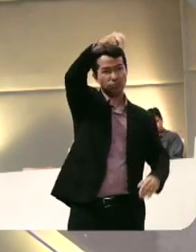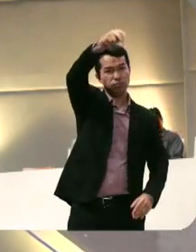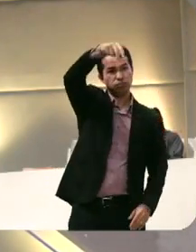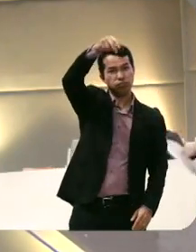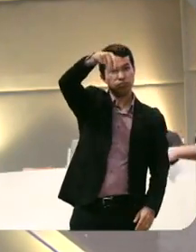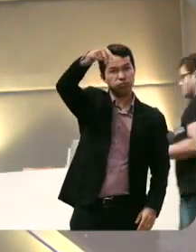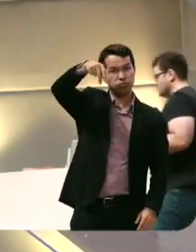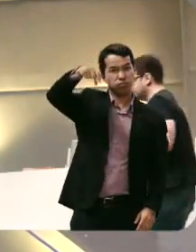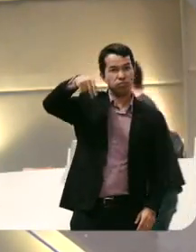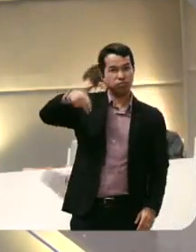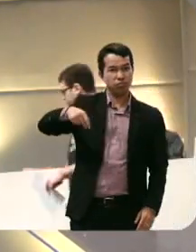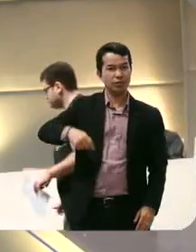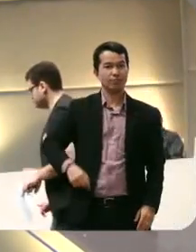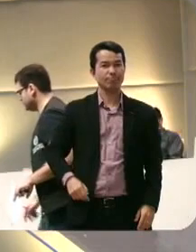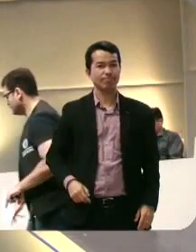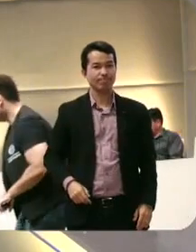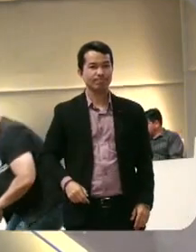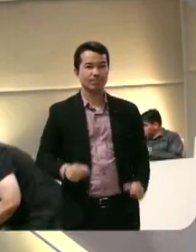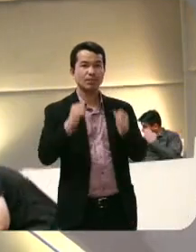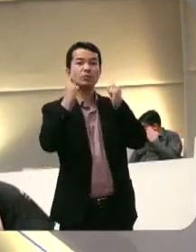Isso não é suficiente.